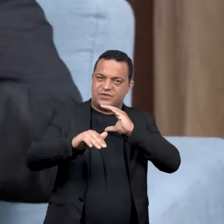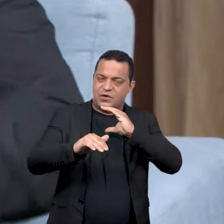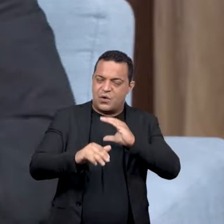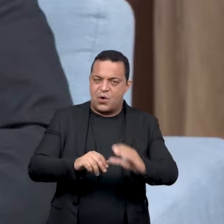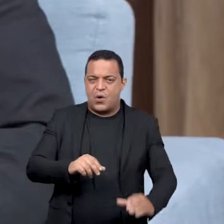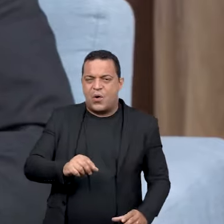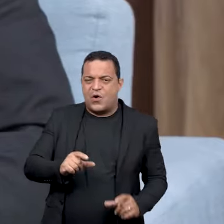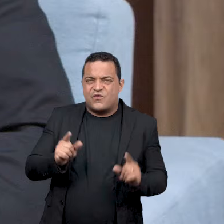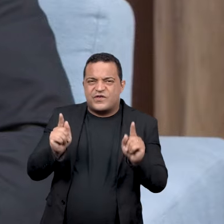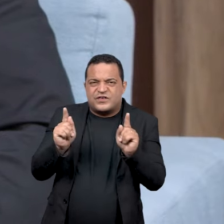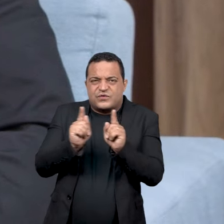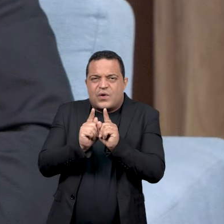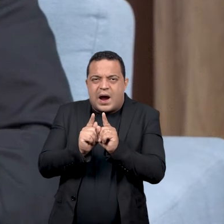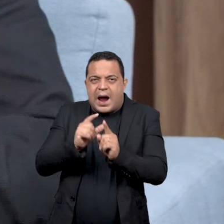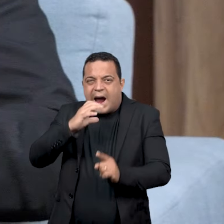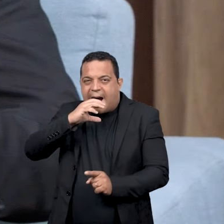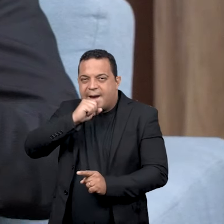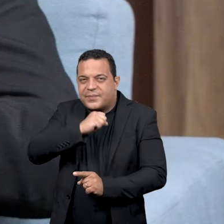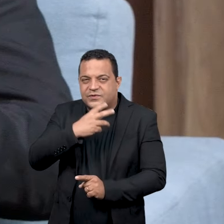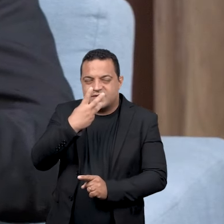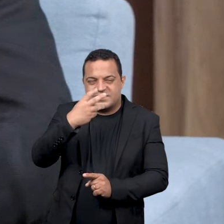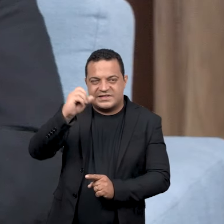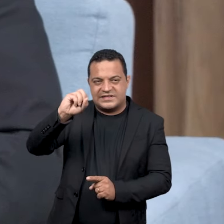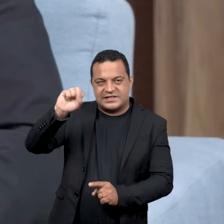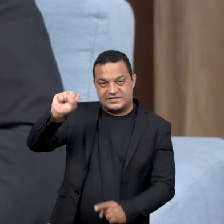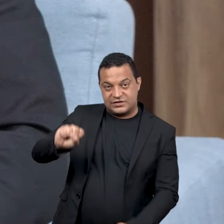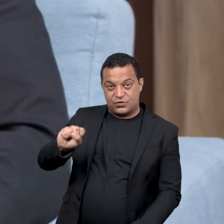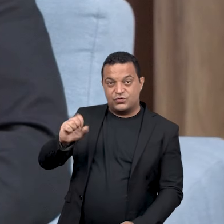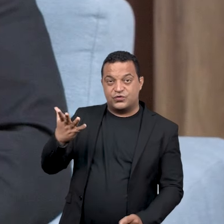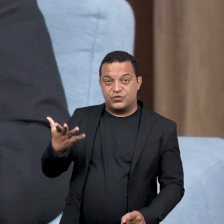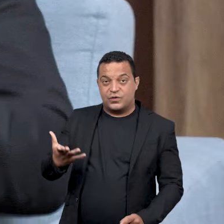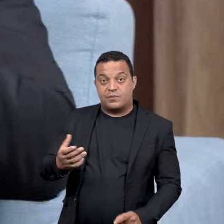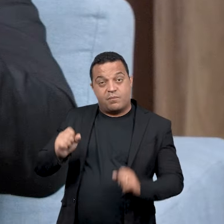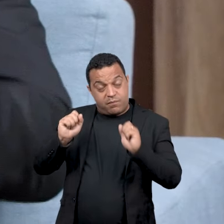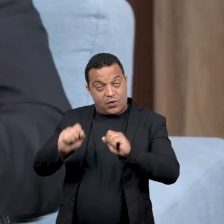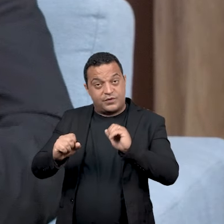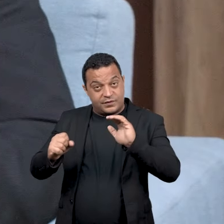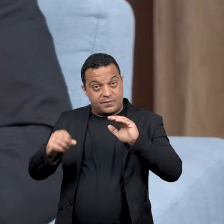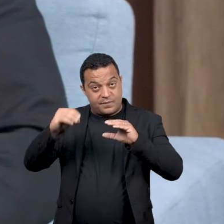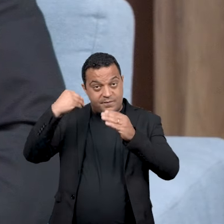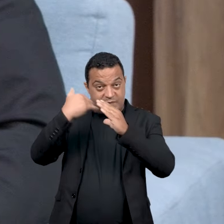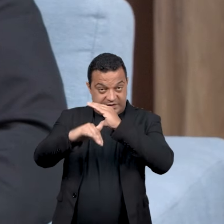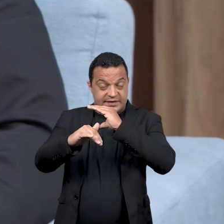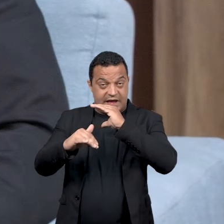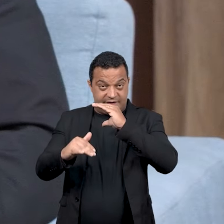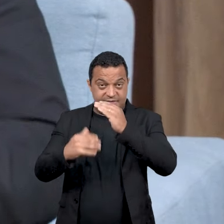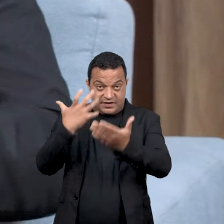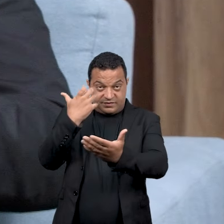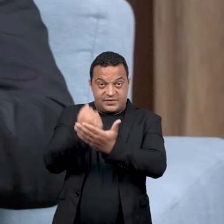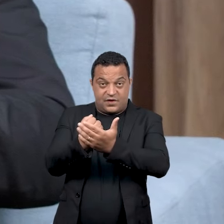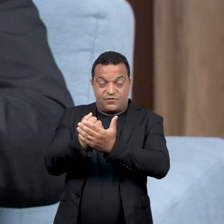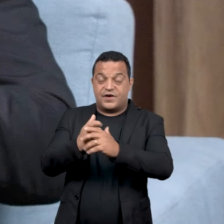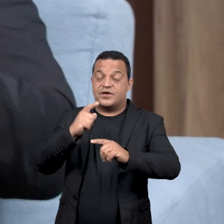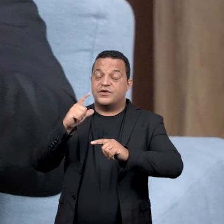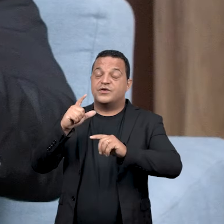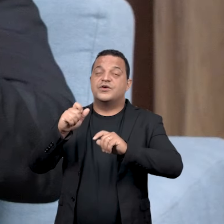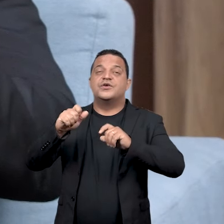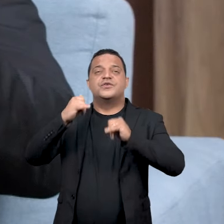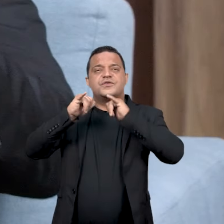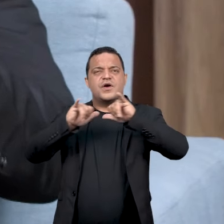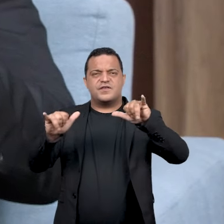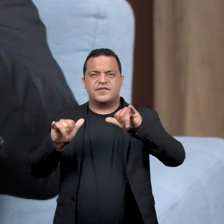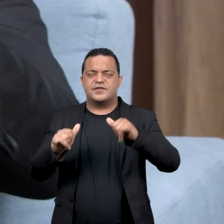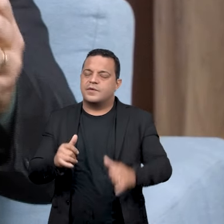e enviar o seu vídeo. Um vídeo curto de 30, 40 segundos, onde você vai deixar aqui o seu recado. Nós temos muitas